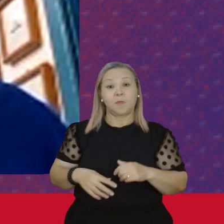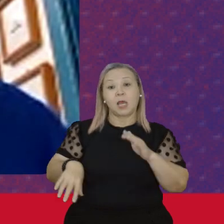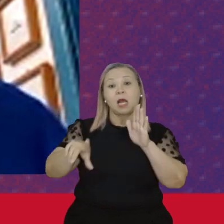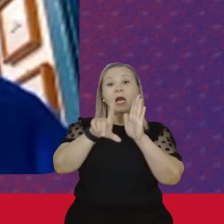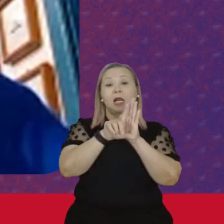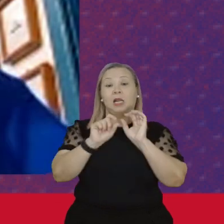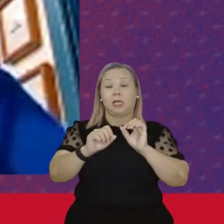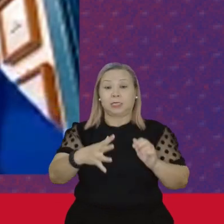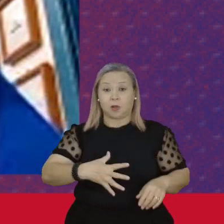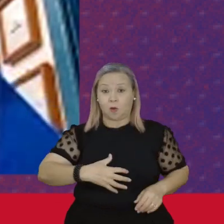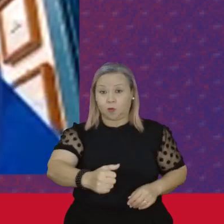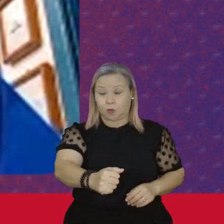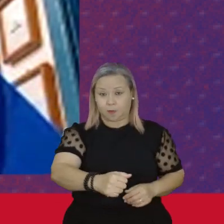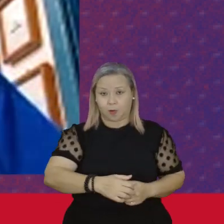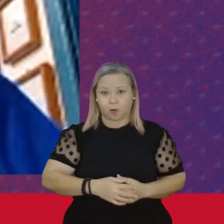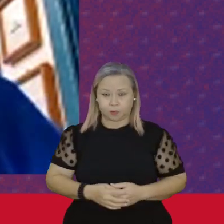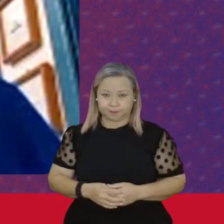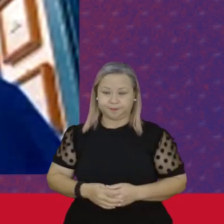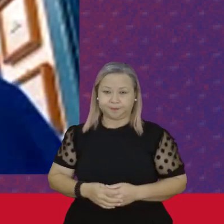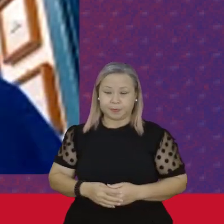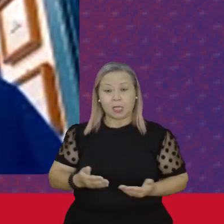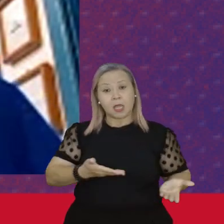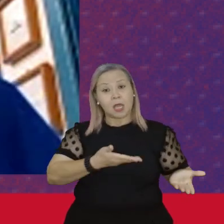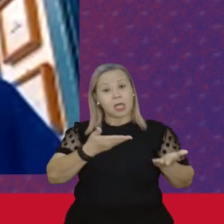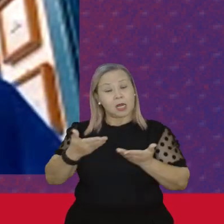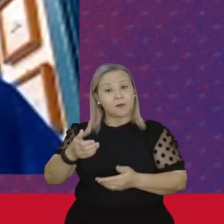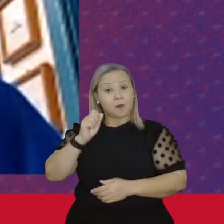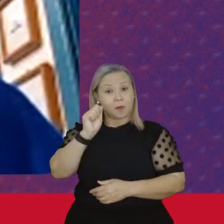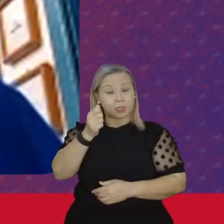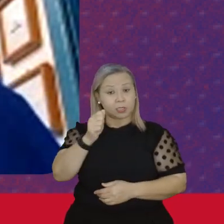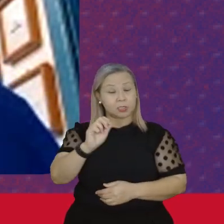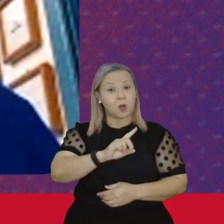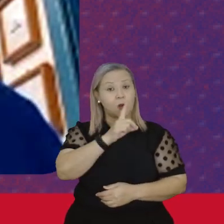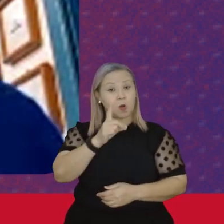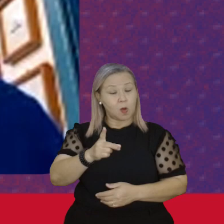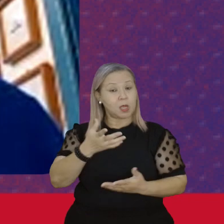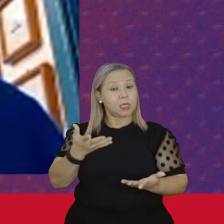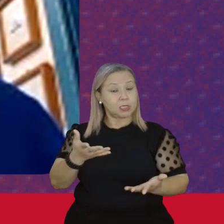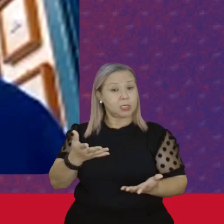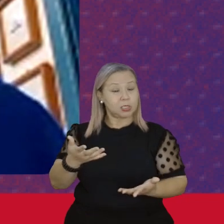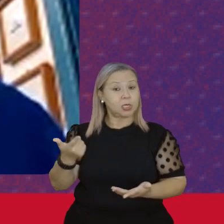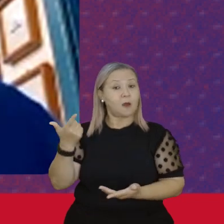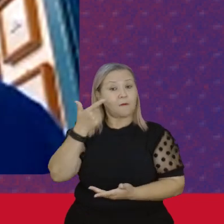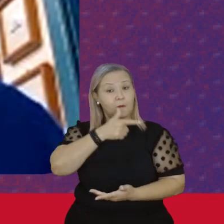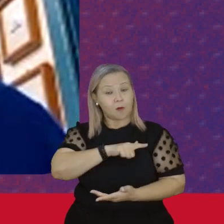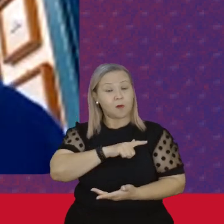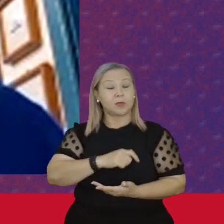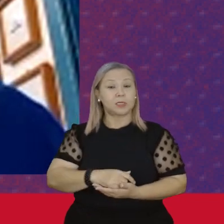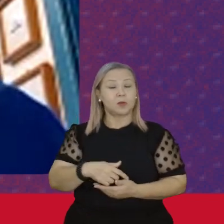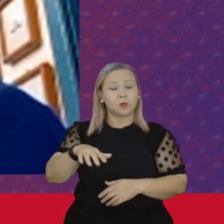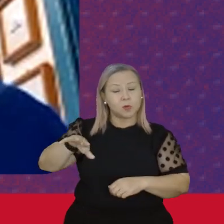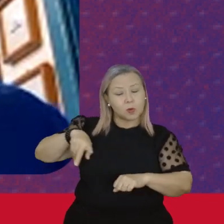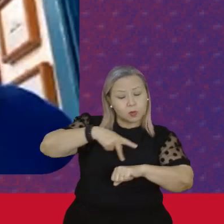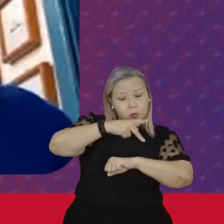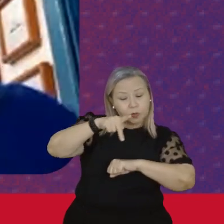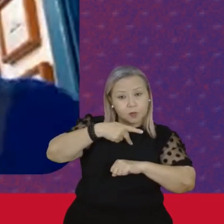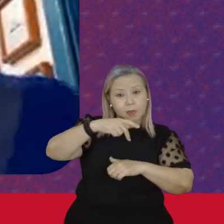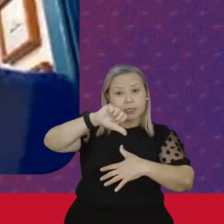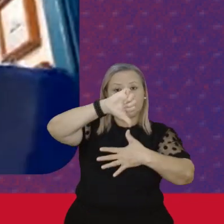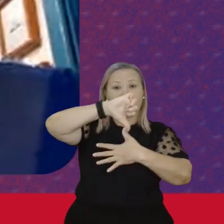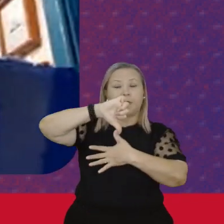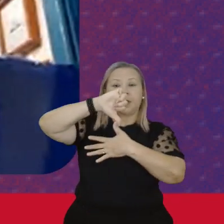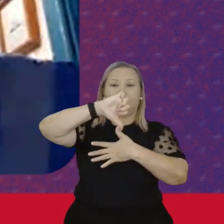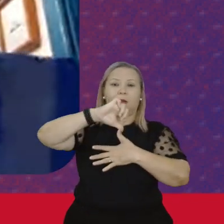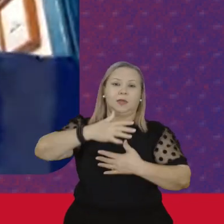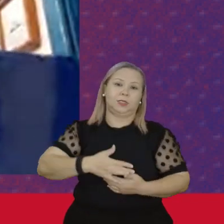legalização do aborto. Nós levamos para a Argentina, esse dia foi adotado por todos os países da América Latina e foi